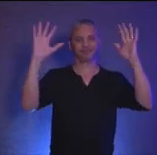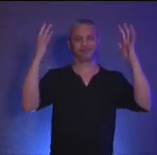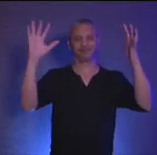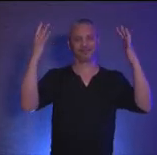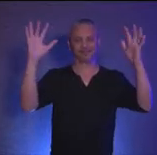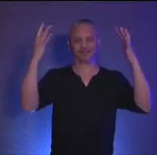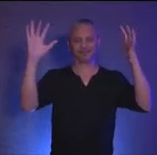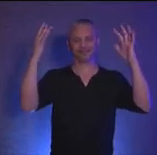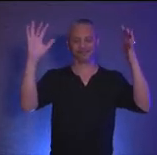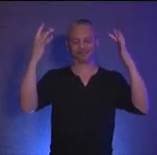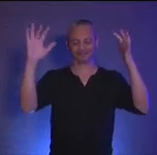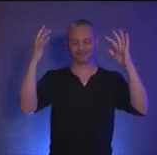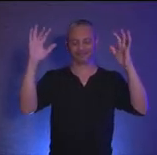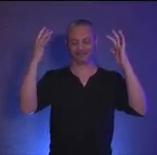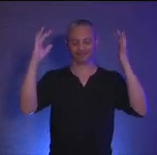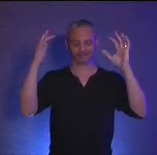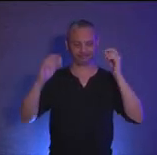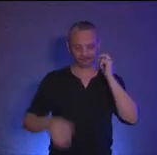Obrigado.